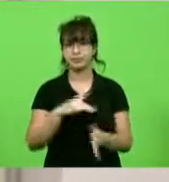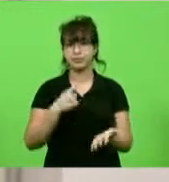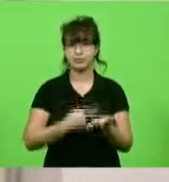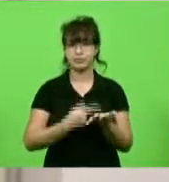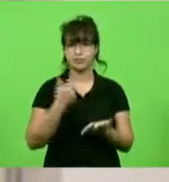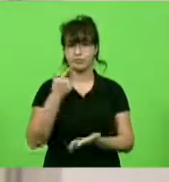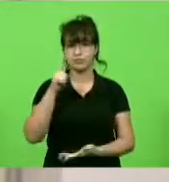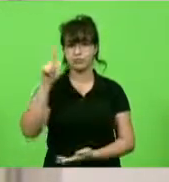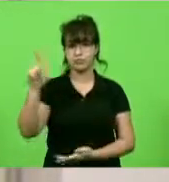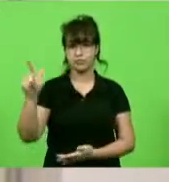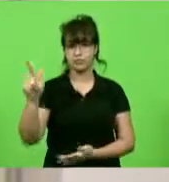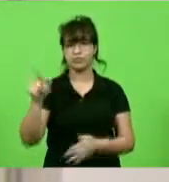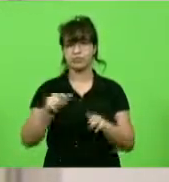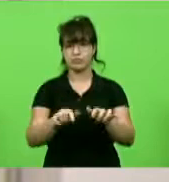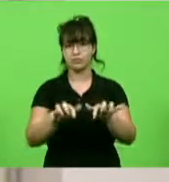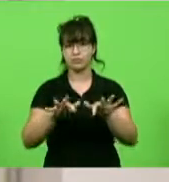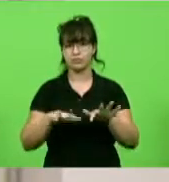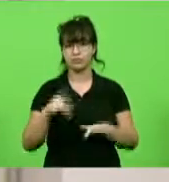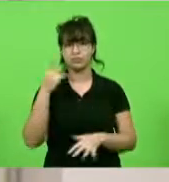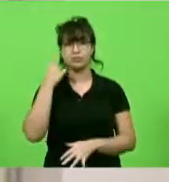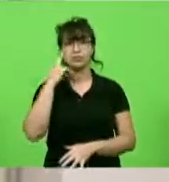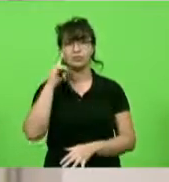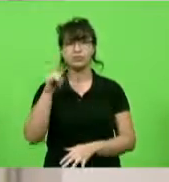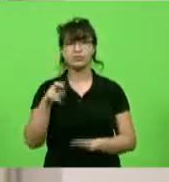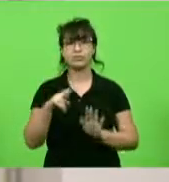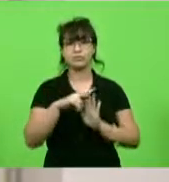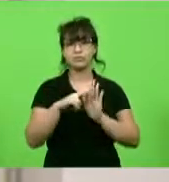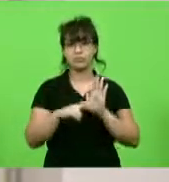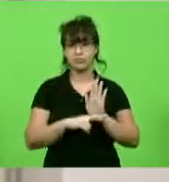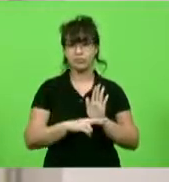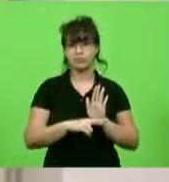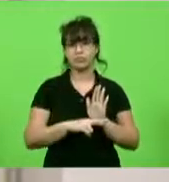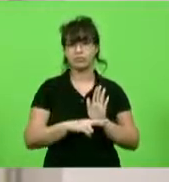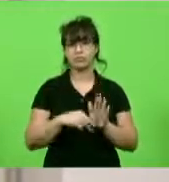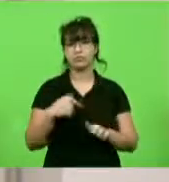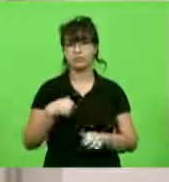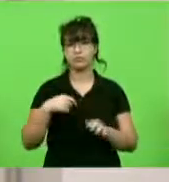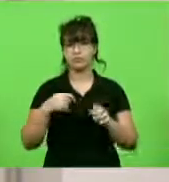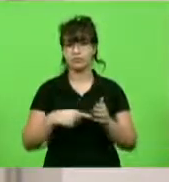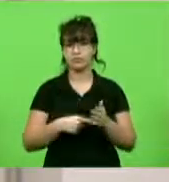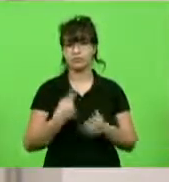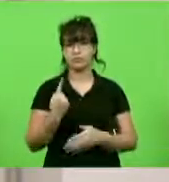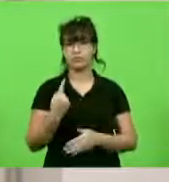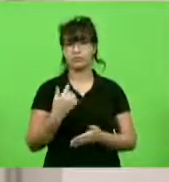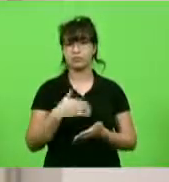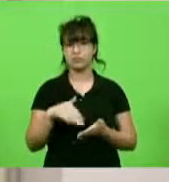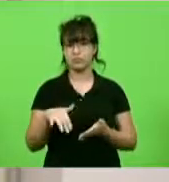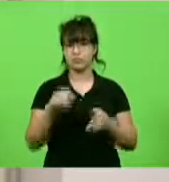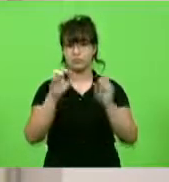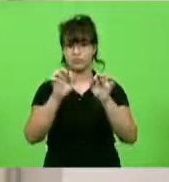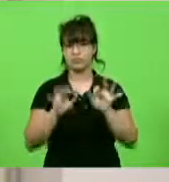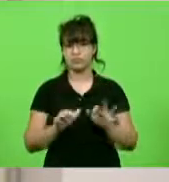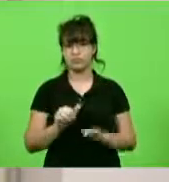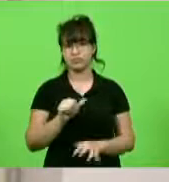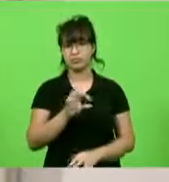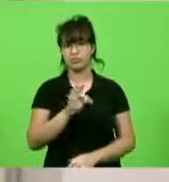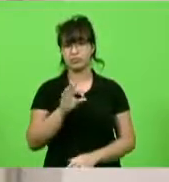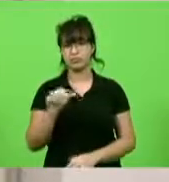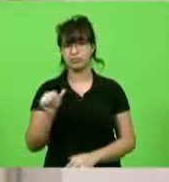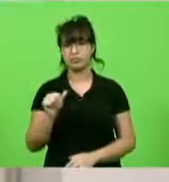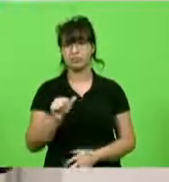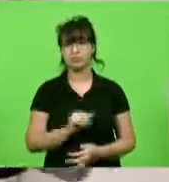convocou outro ordinário para o dia seguinte, no horário regimental. Eu, primeiro secretário, lavrei a presente ata.